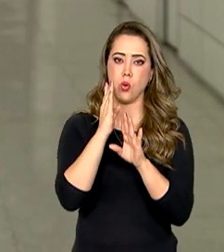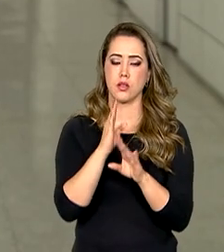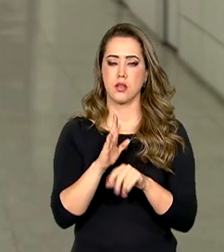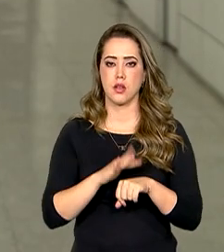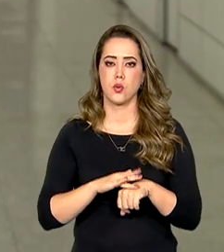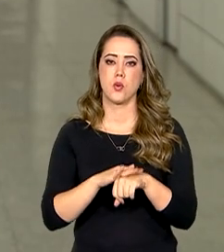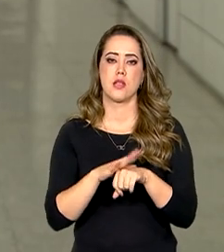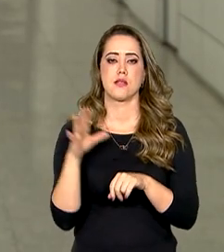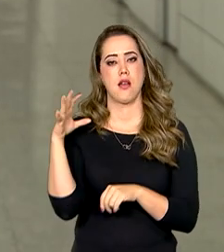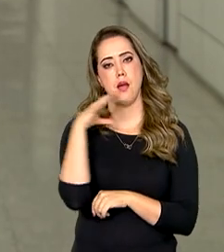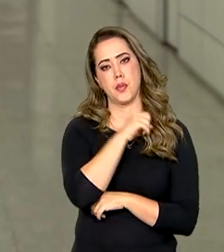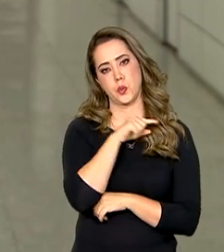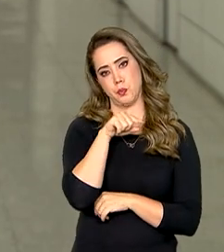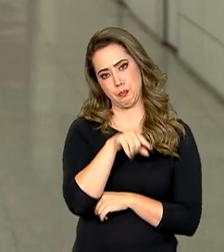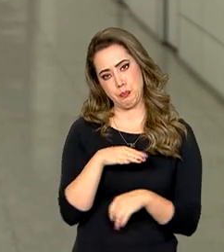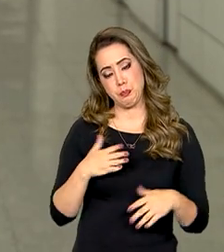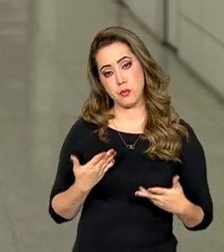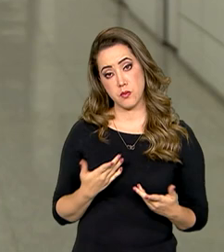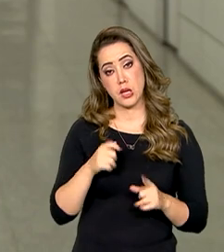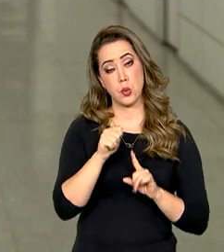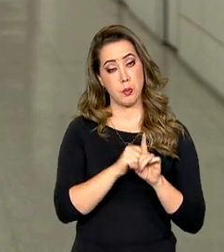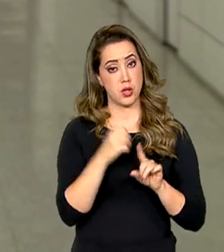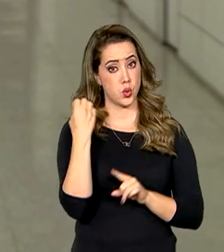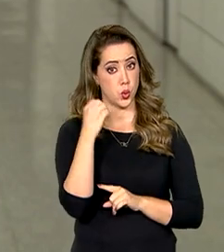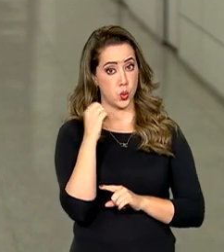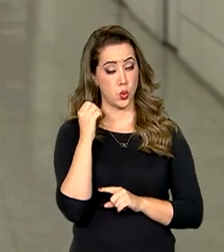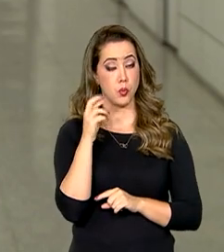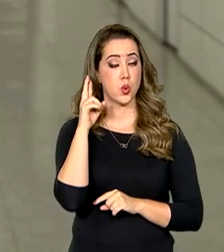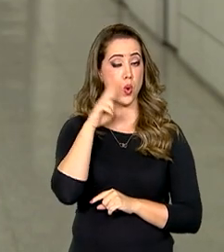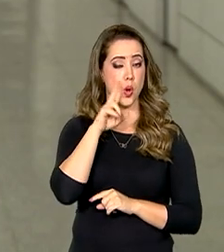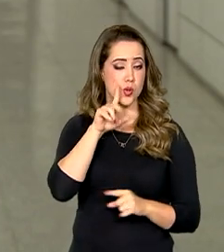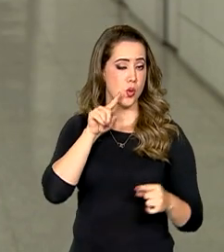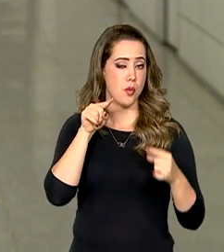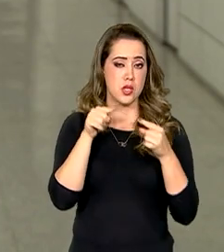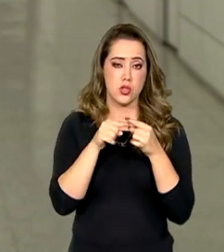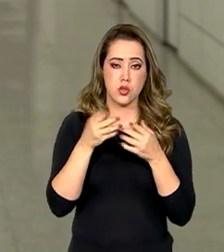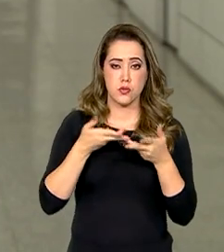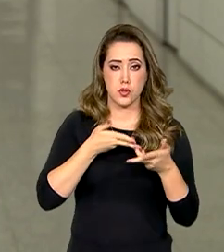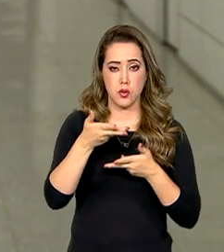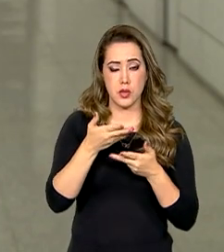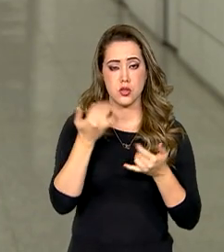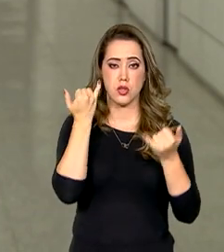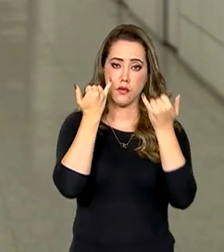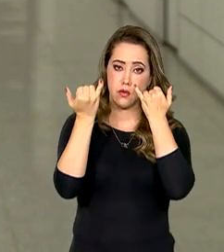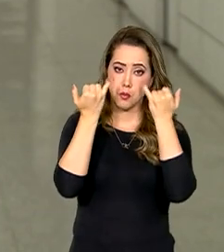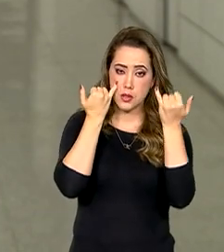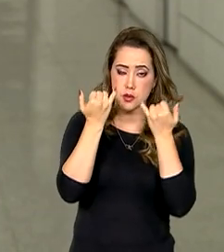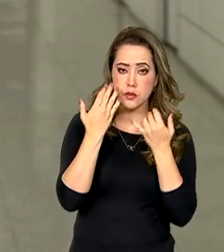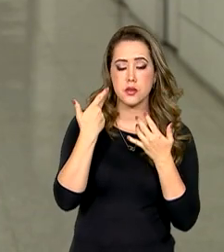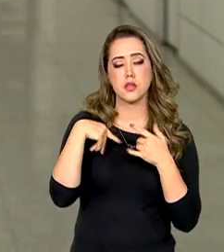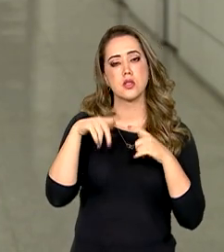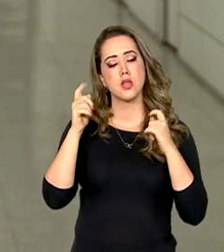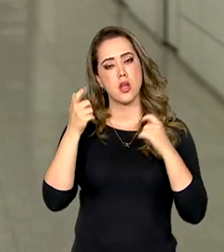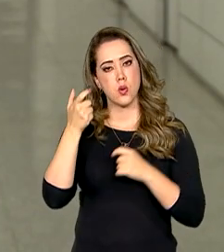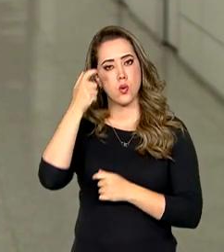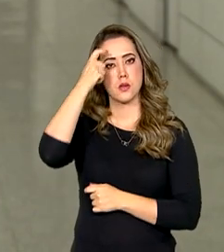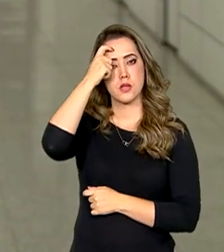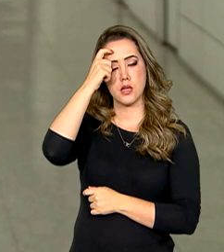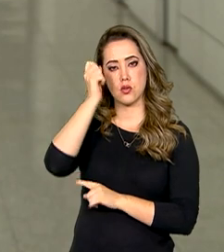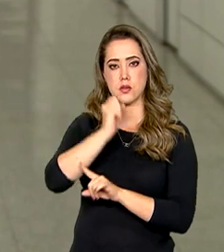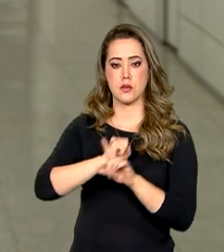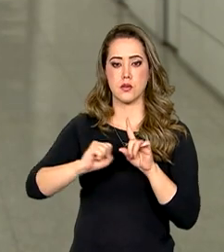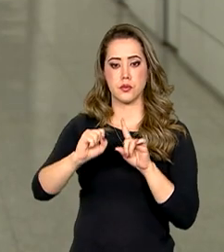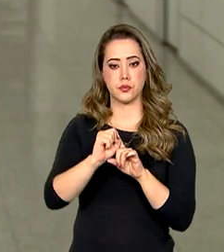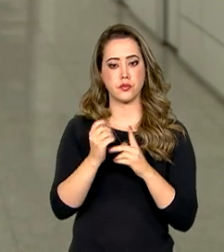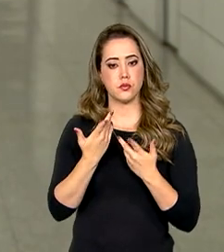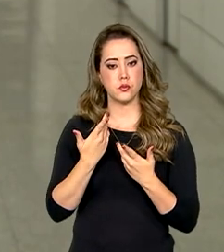detectada precocemente. E o Outubro Rosa tem o objetivo de compartilhar informações e conscientizar a